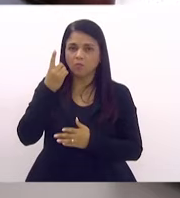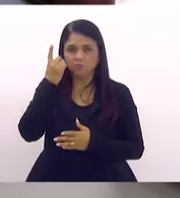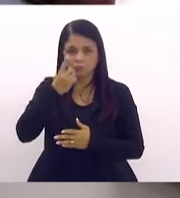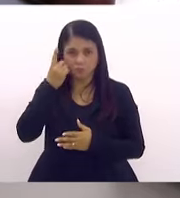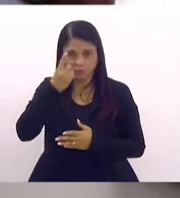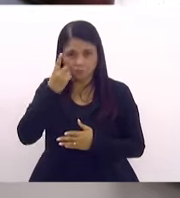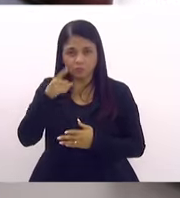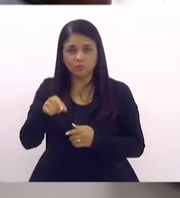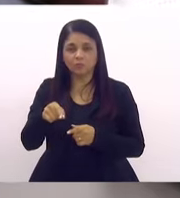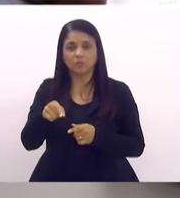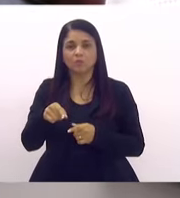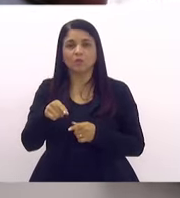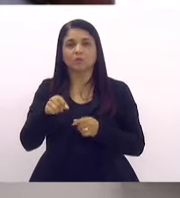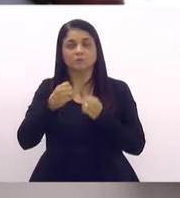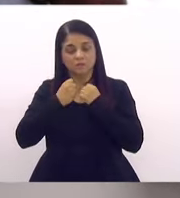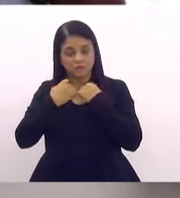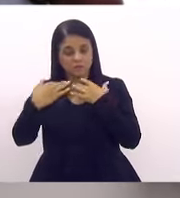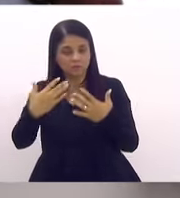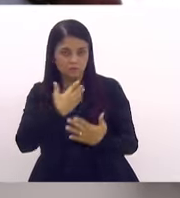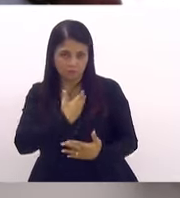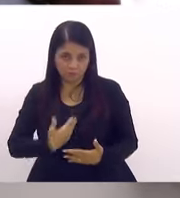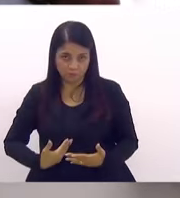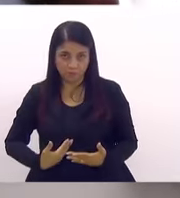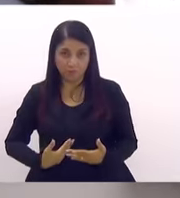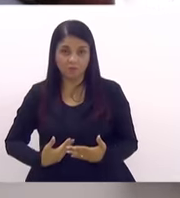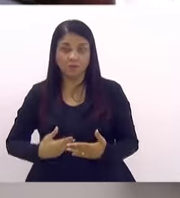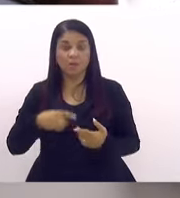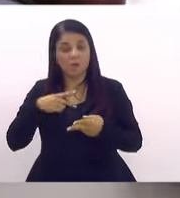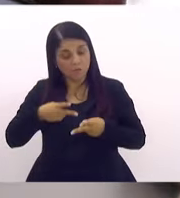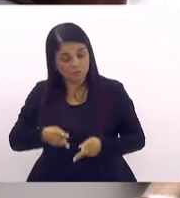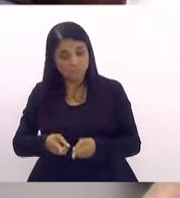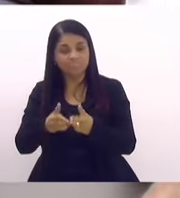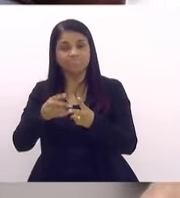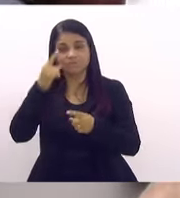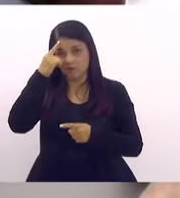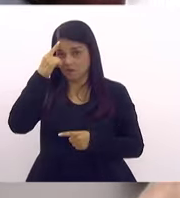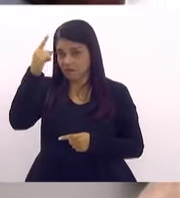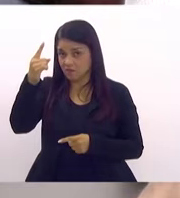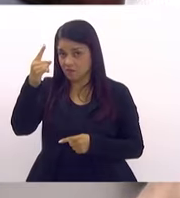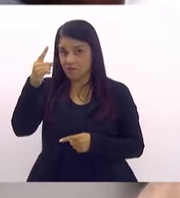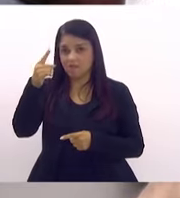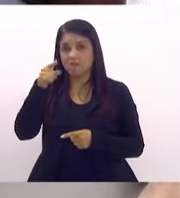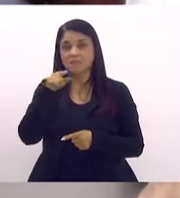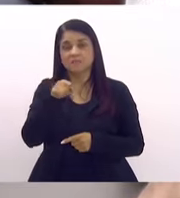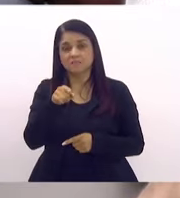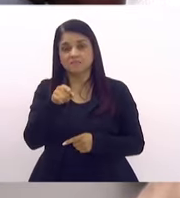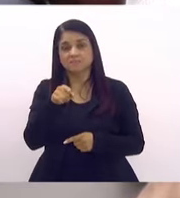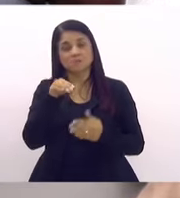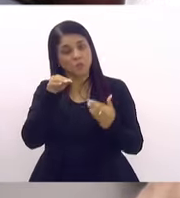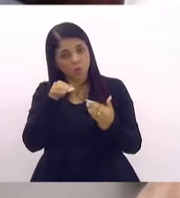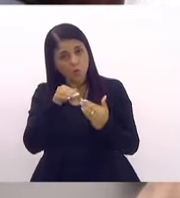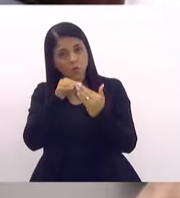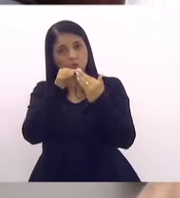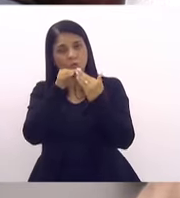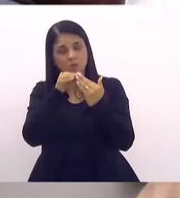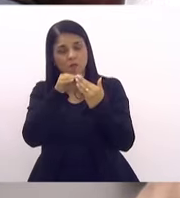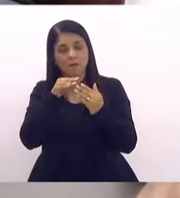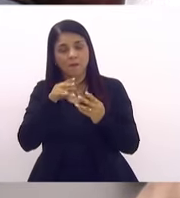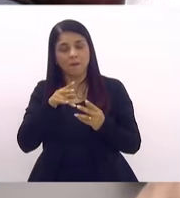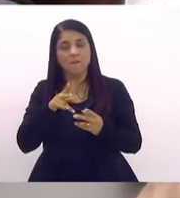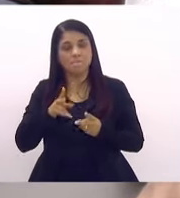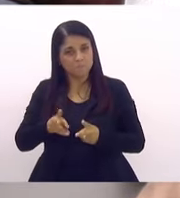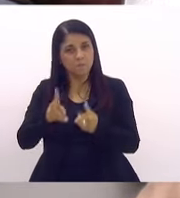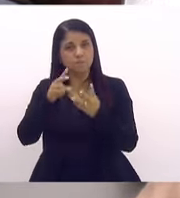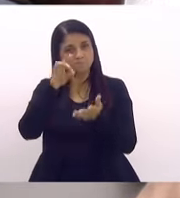consagrada nas audiências públicas, eu mantenho a ideia de que, se Vossa Excelência concordar, mesmo ela mantendo o